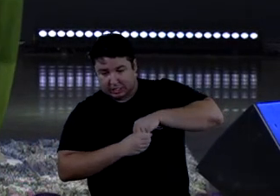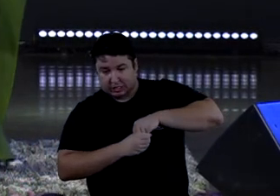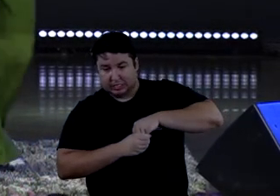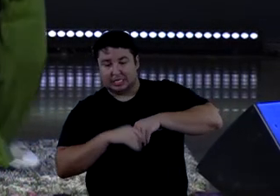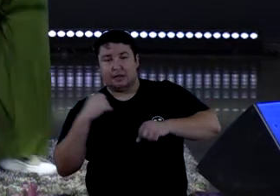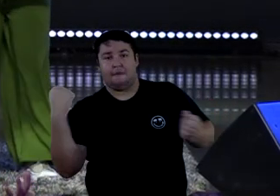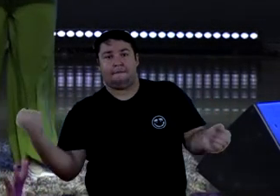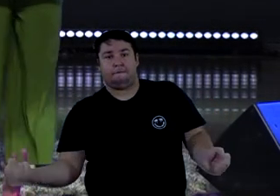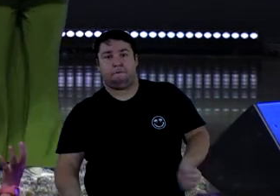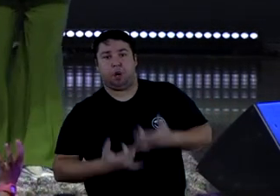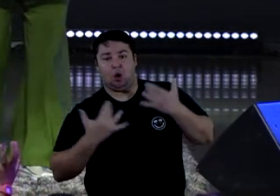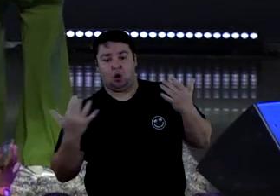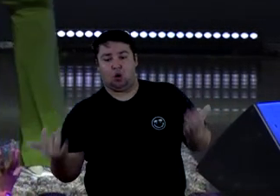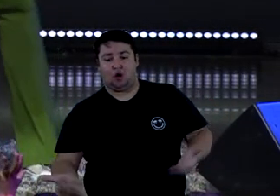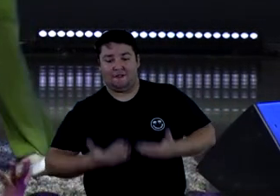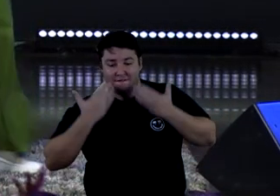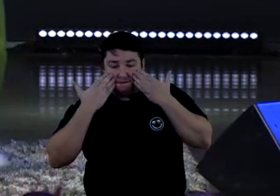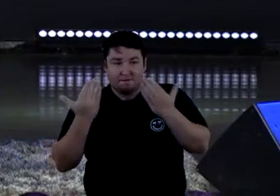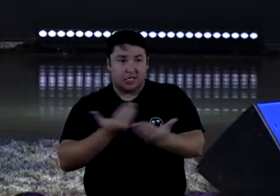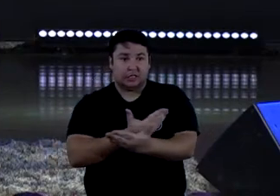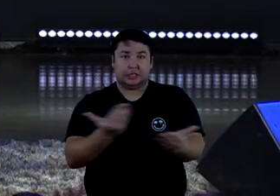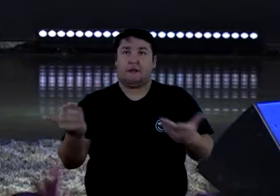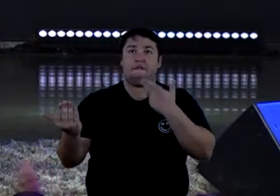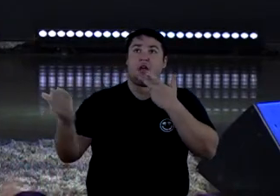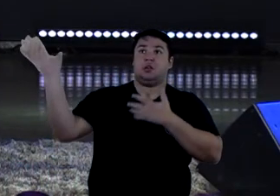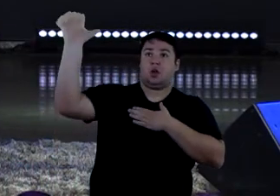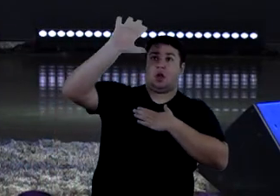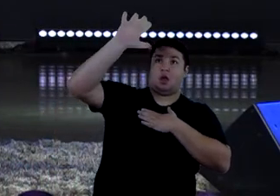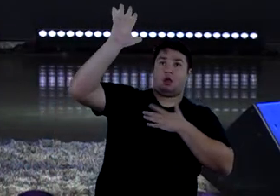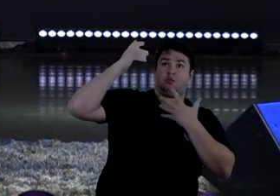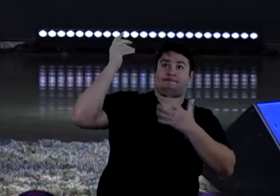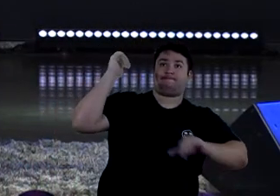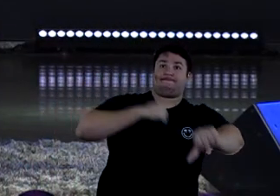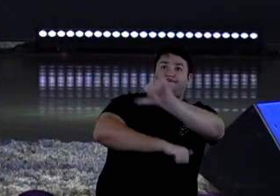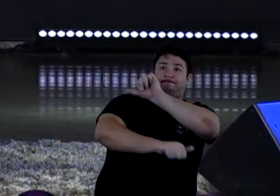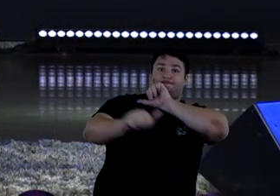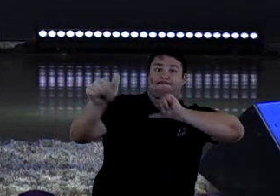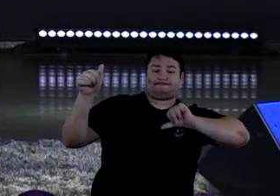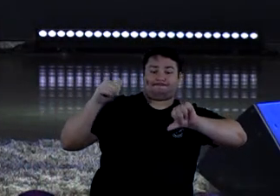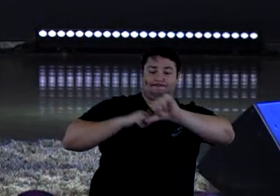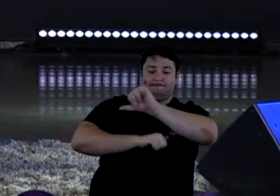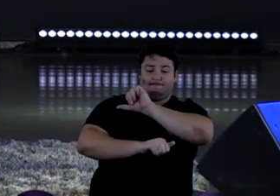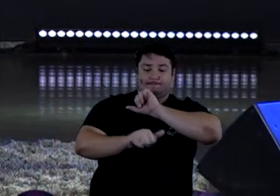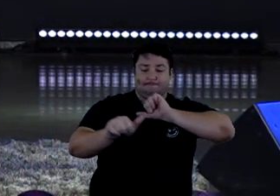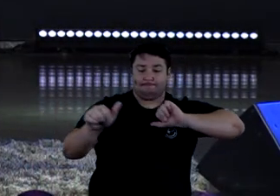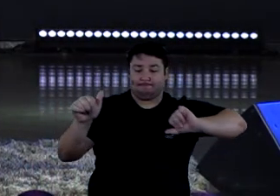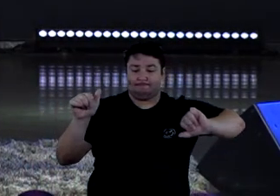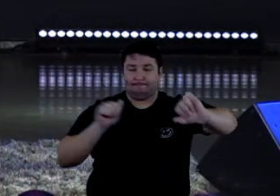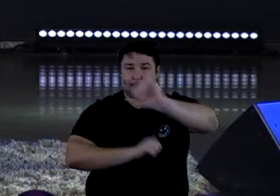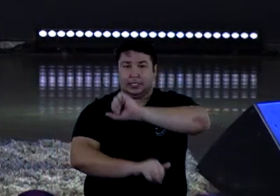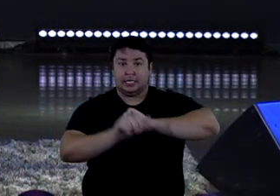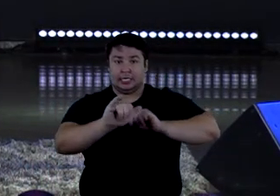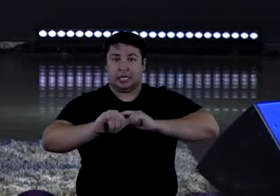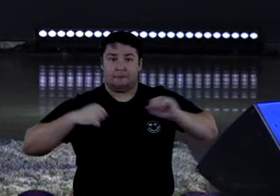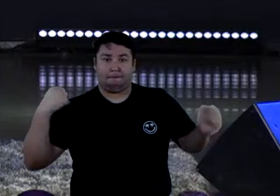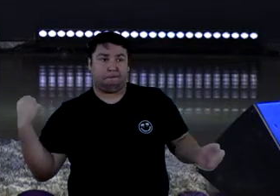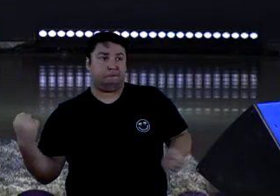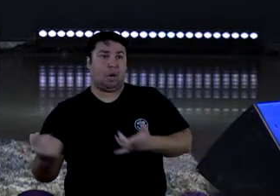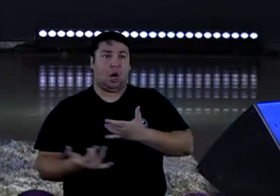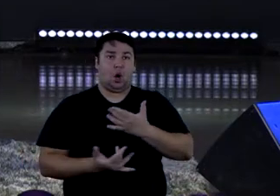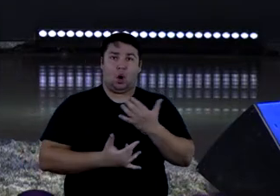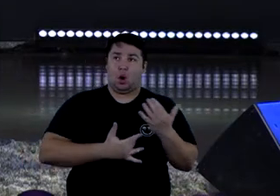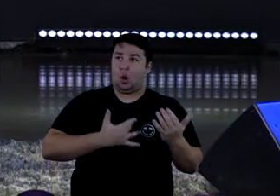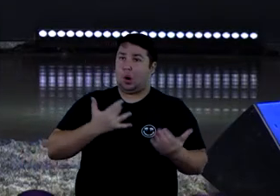algo queimando, vem aqui à frente, fala: Senhor, eu preciso ser transformado. Se há algo queimando dentro